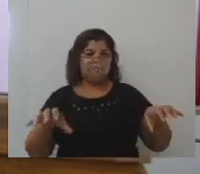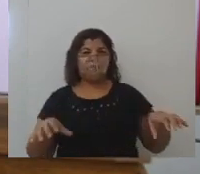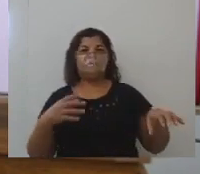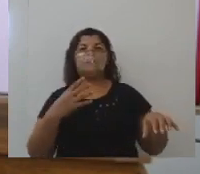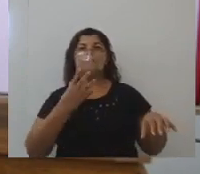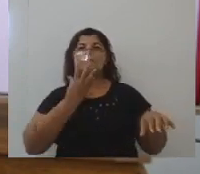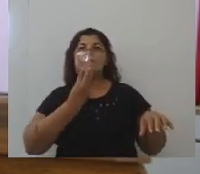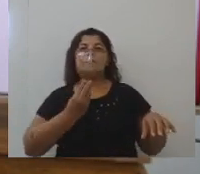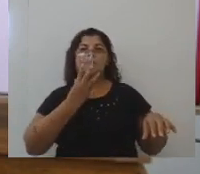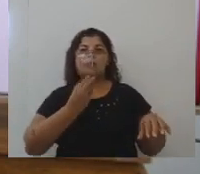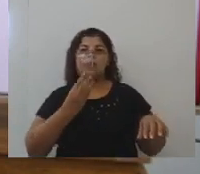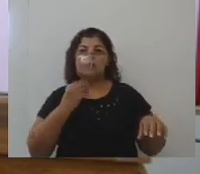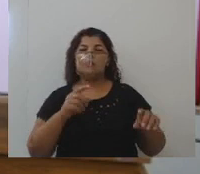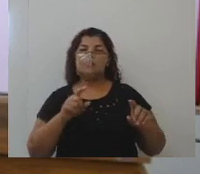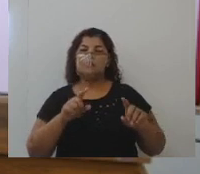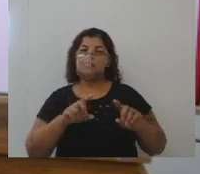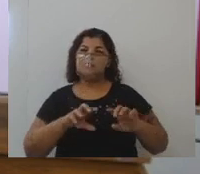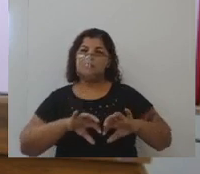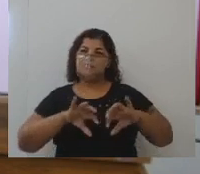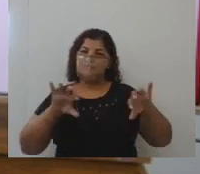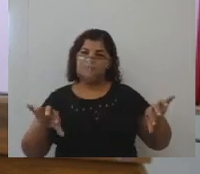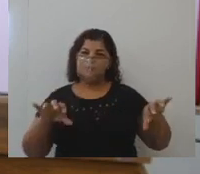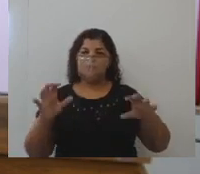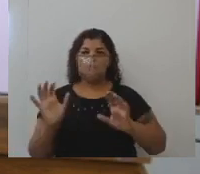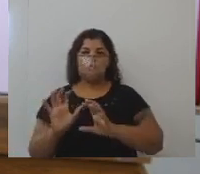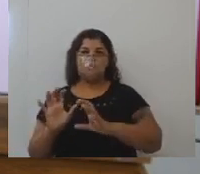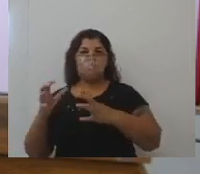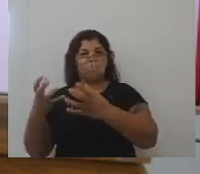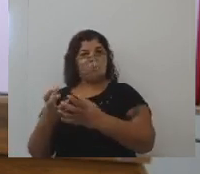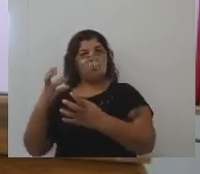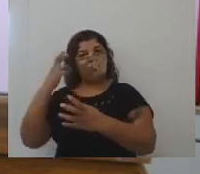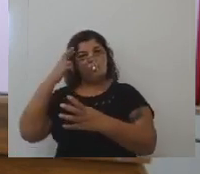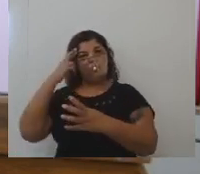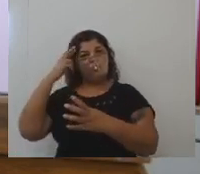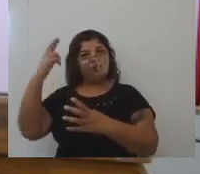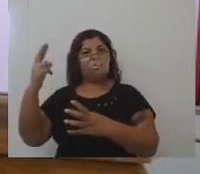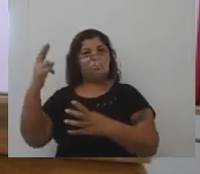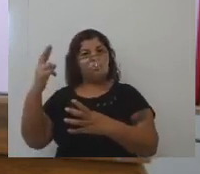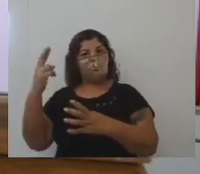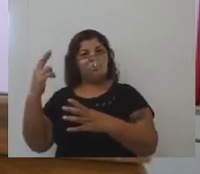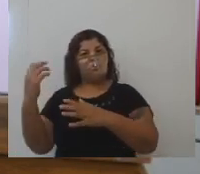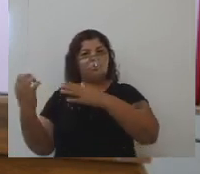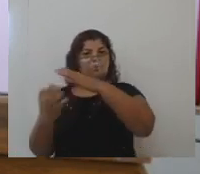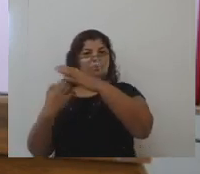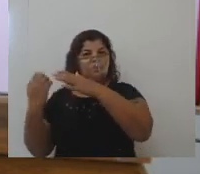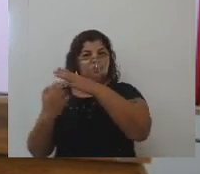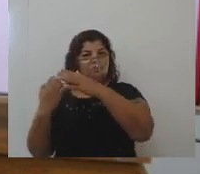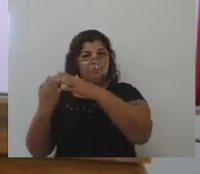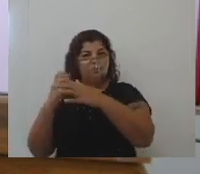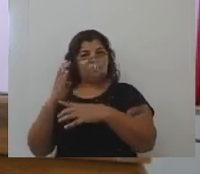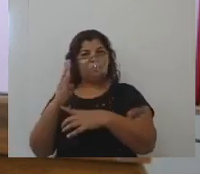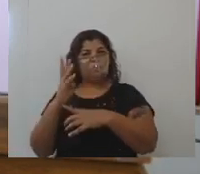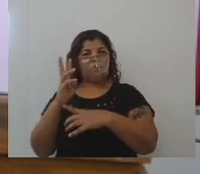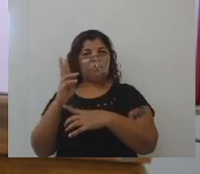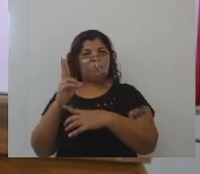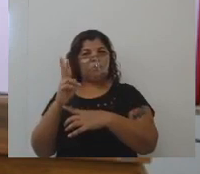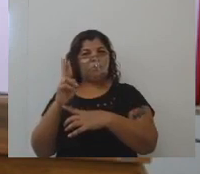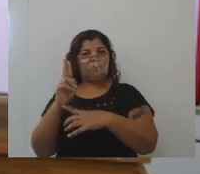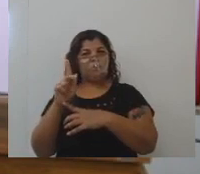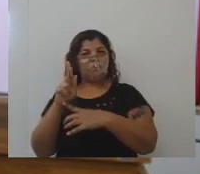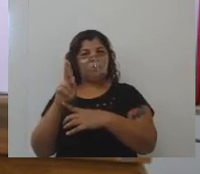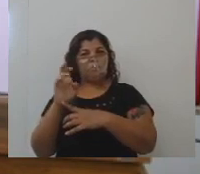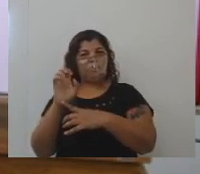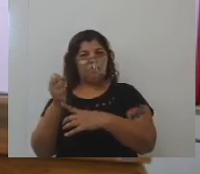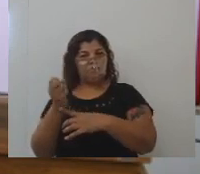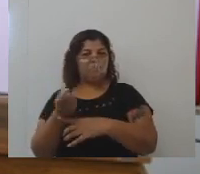Ele dividia entre burgueses, certo? Que são os donos dos meios de produção, e dividia entre operários,